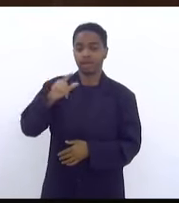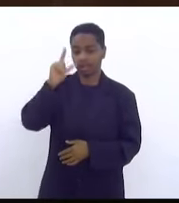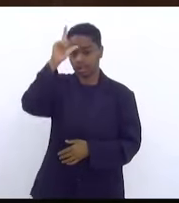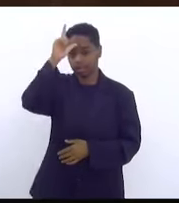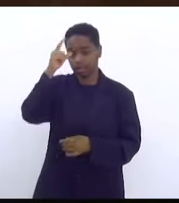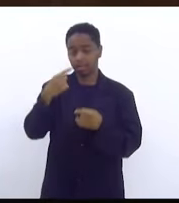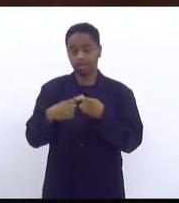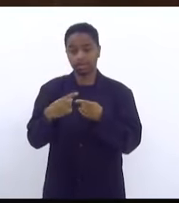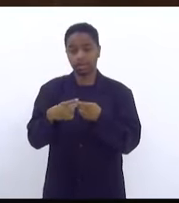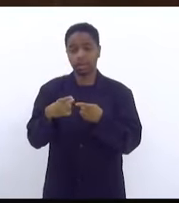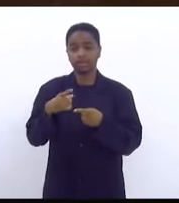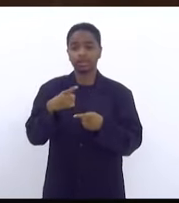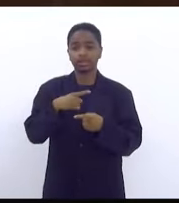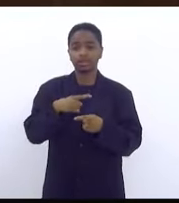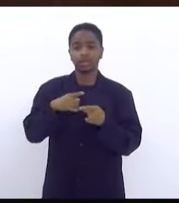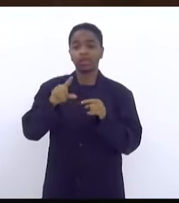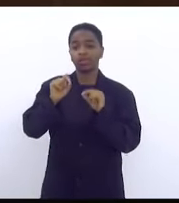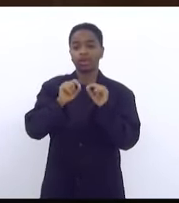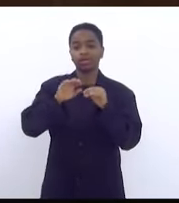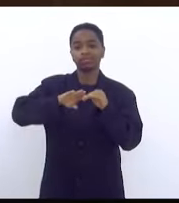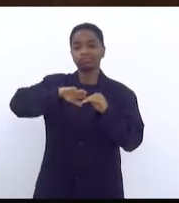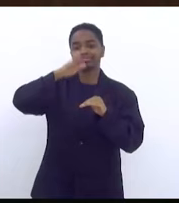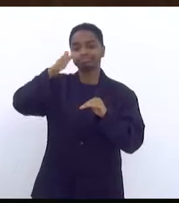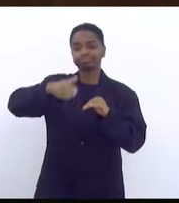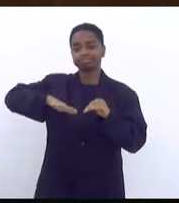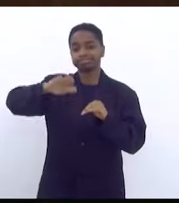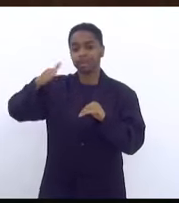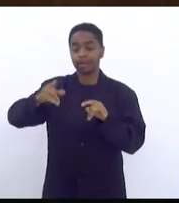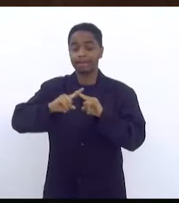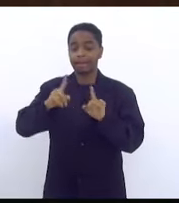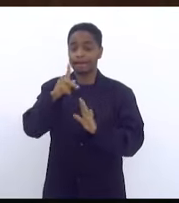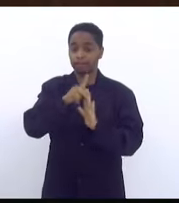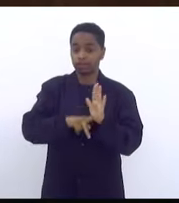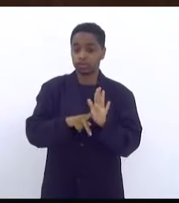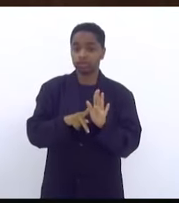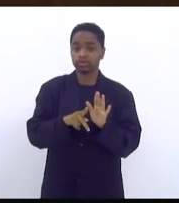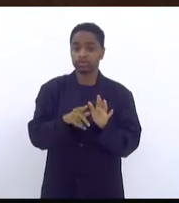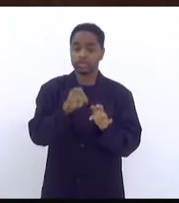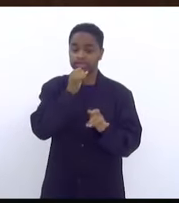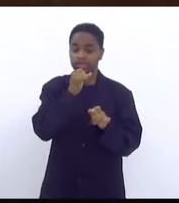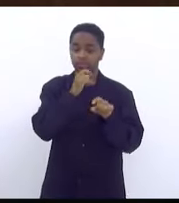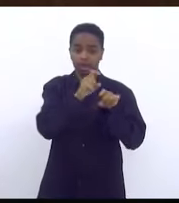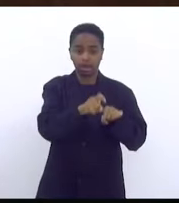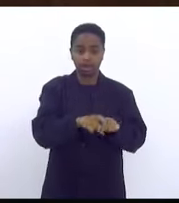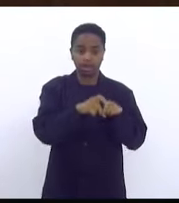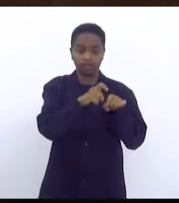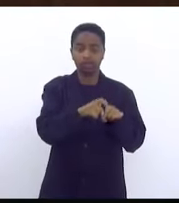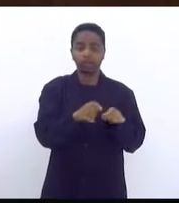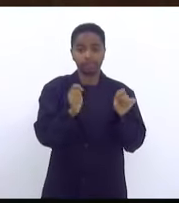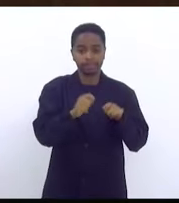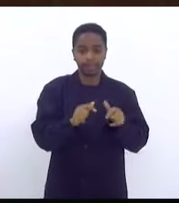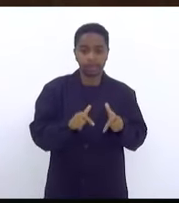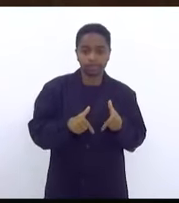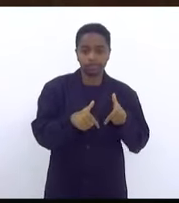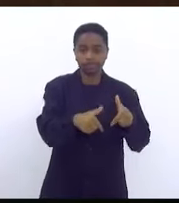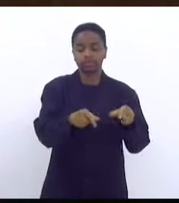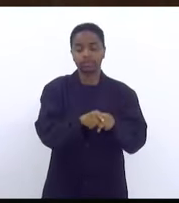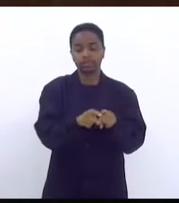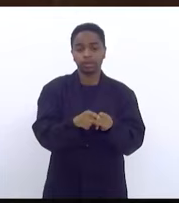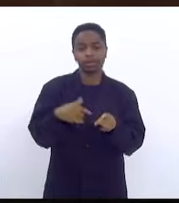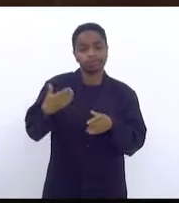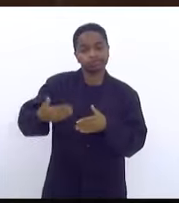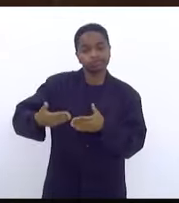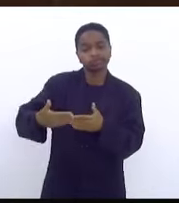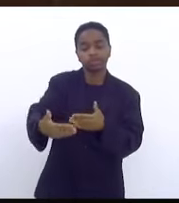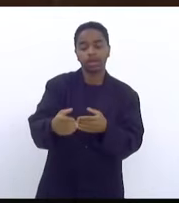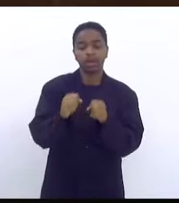quase a sua extensão elevada. Mas pequenos projetos agroecológicos, exequíveis e duradouros, podem